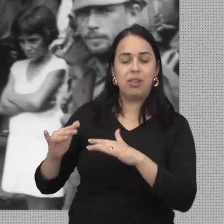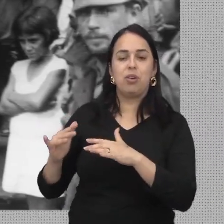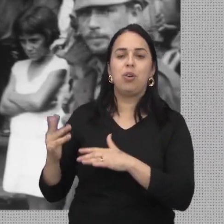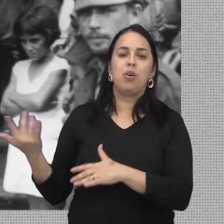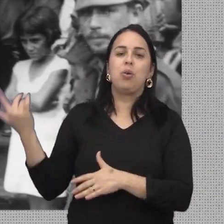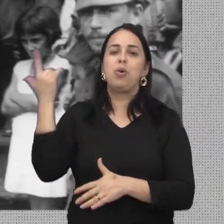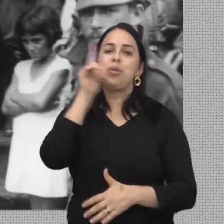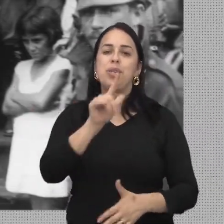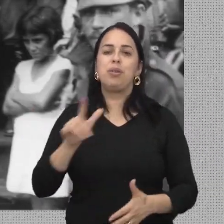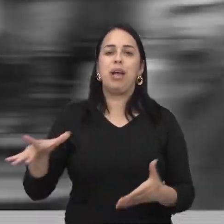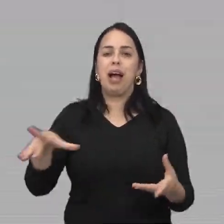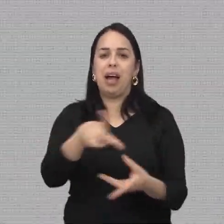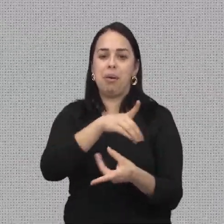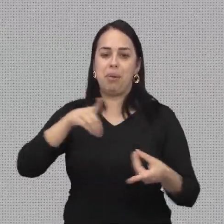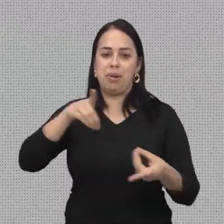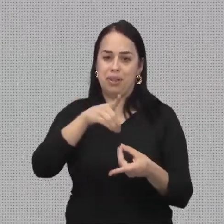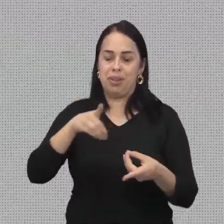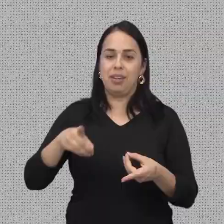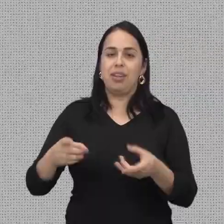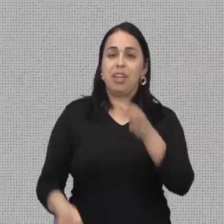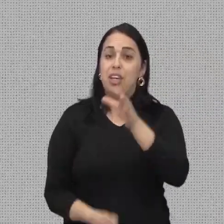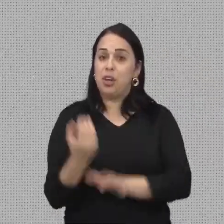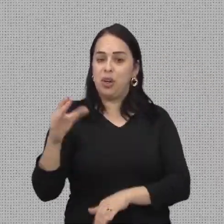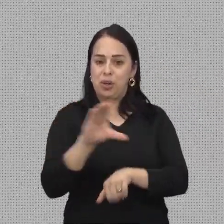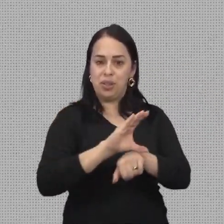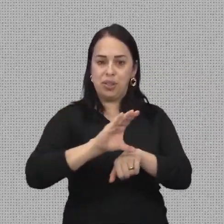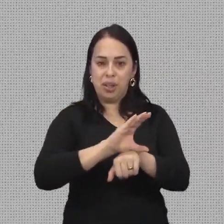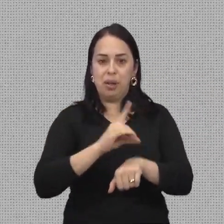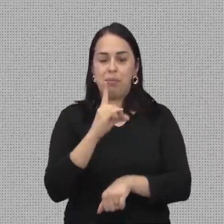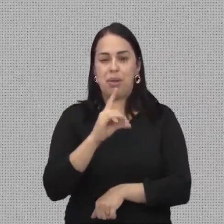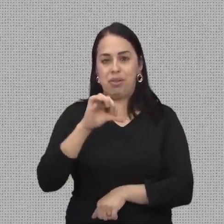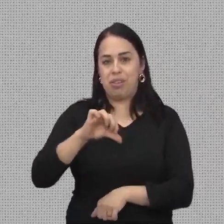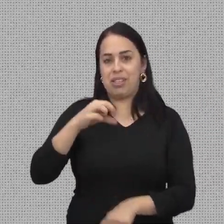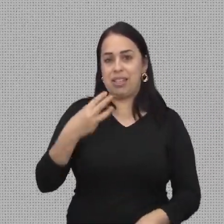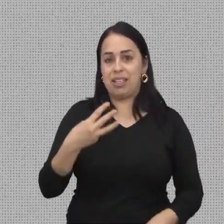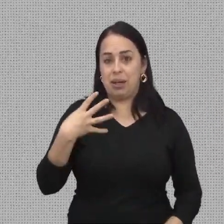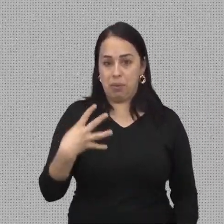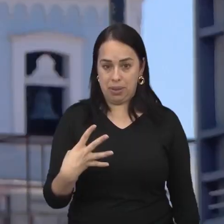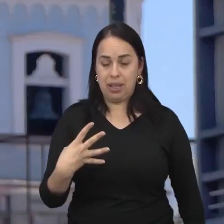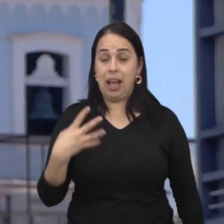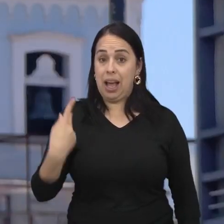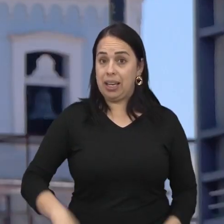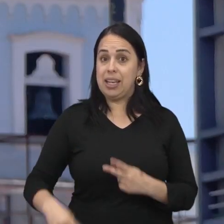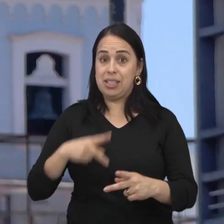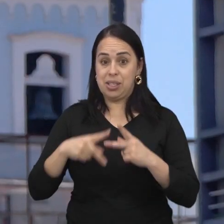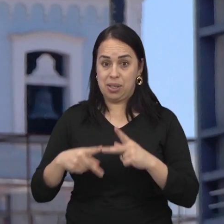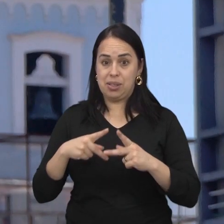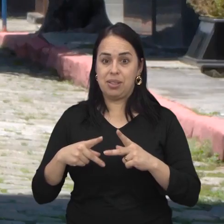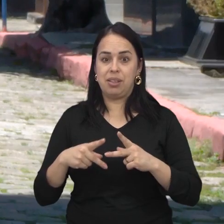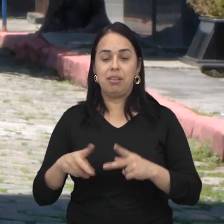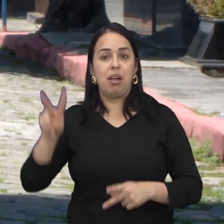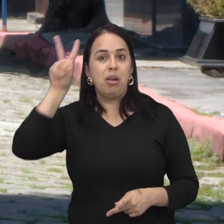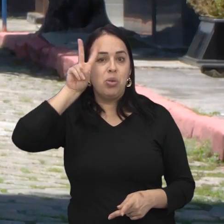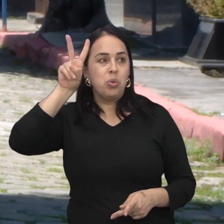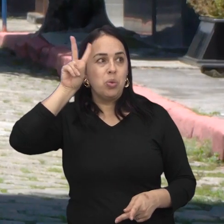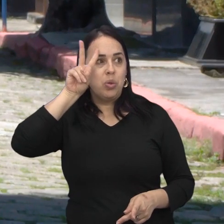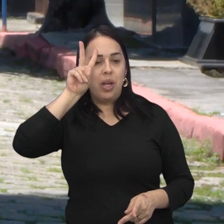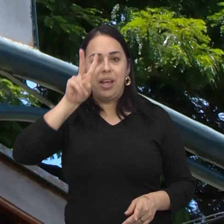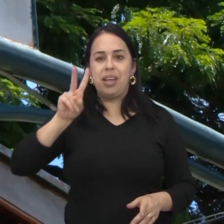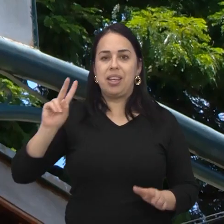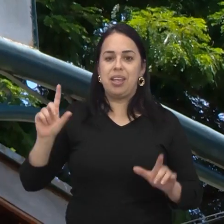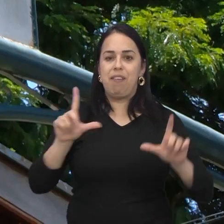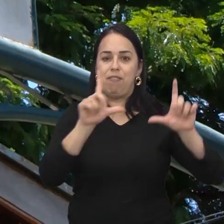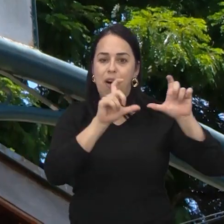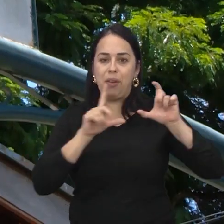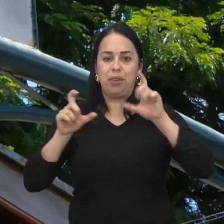redemocratização do Brasil e a nova Constituição, em 1934, Em São José ficaram histórias e